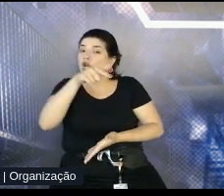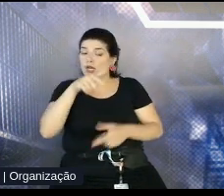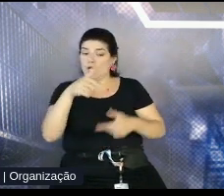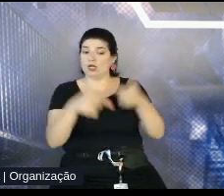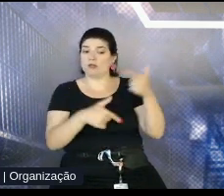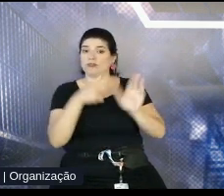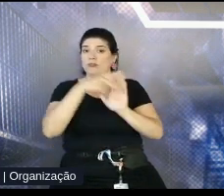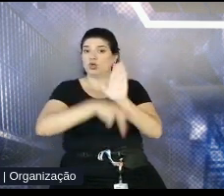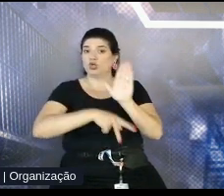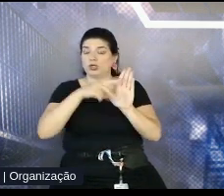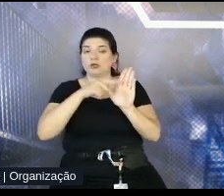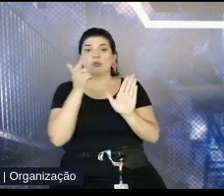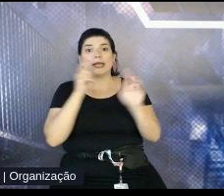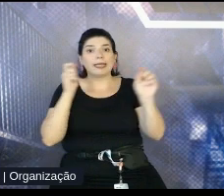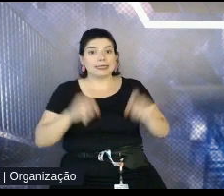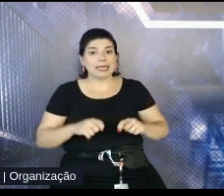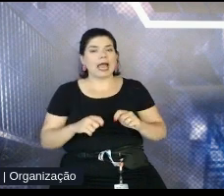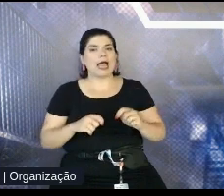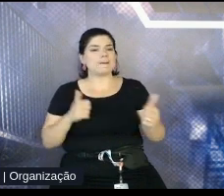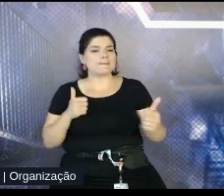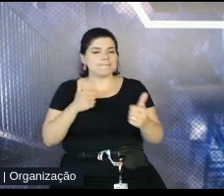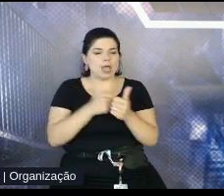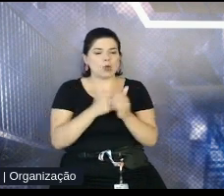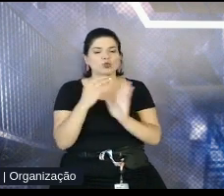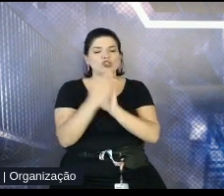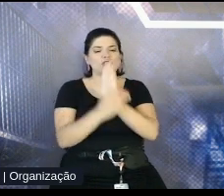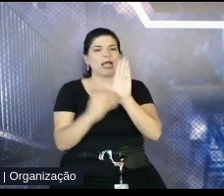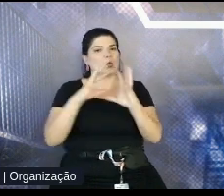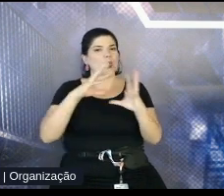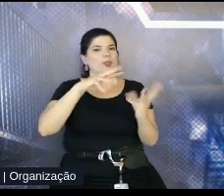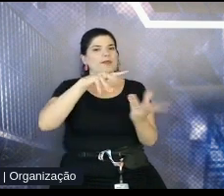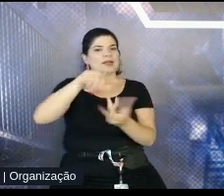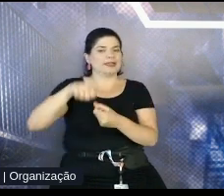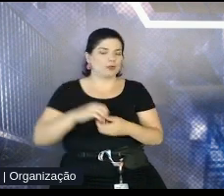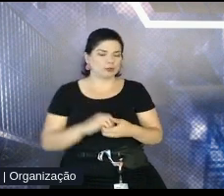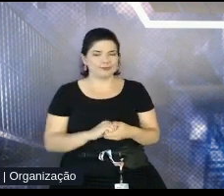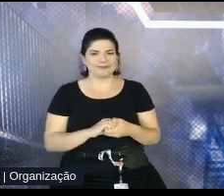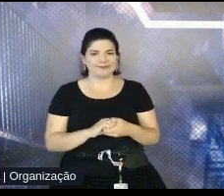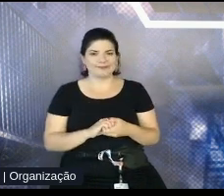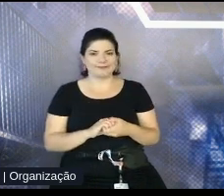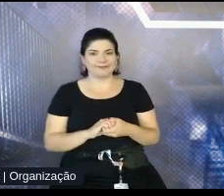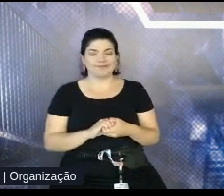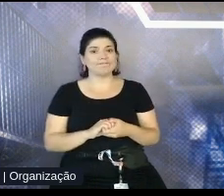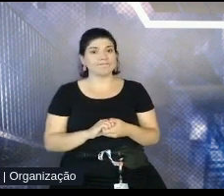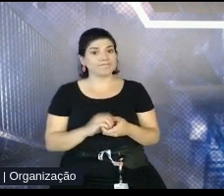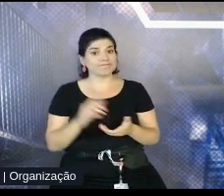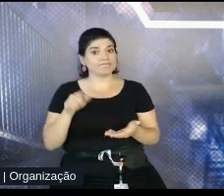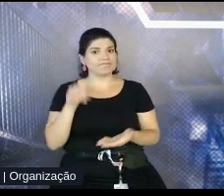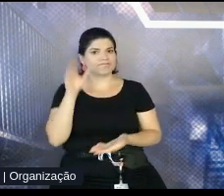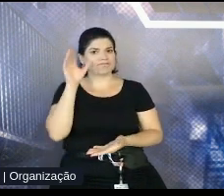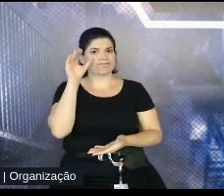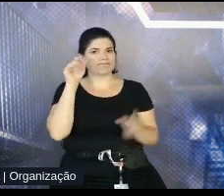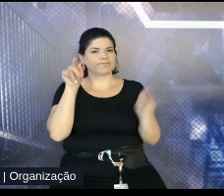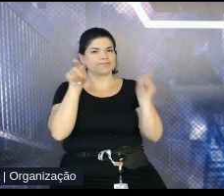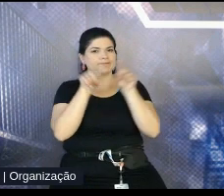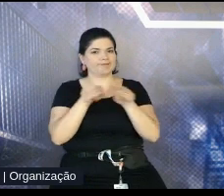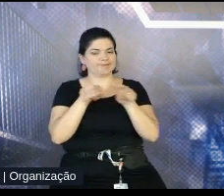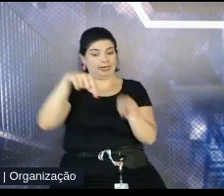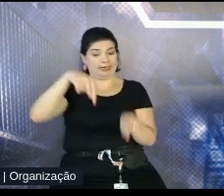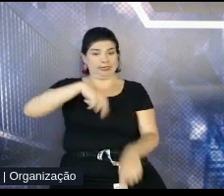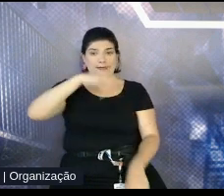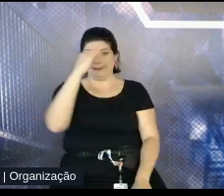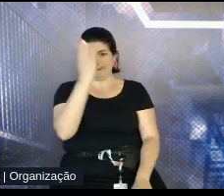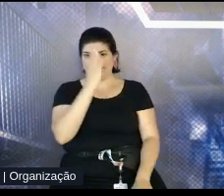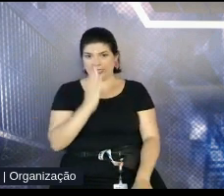tentando se aproximar de um design universal, né? E o que é curioso também, aqui no Brasil, a